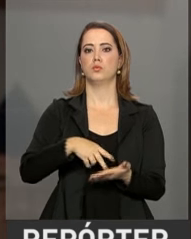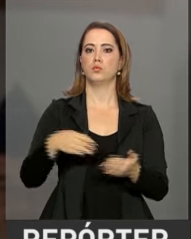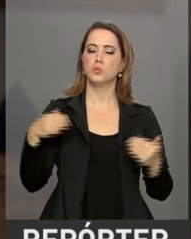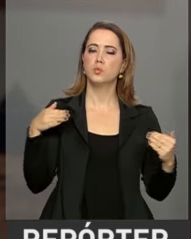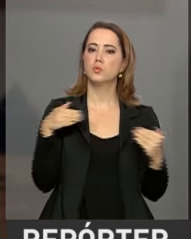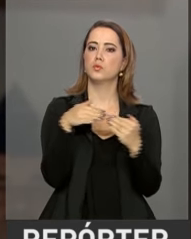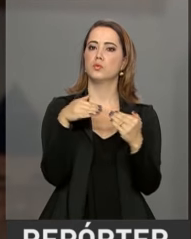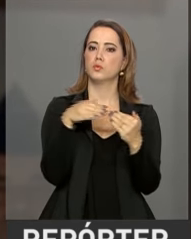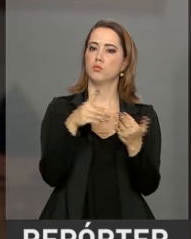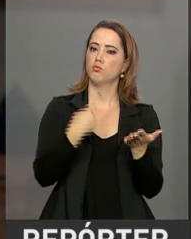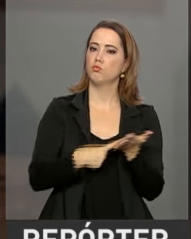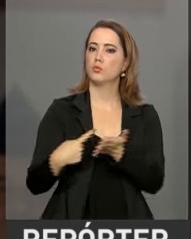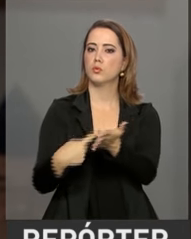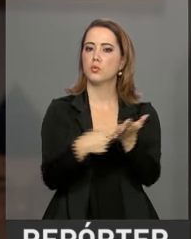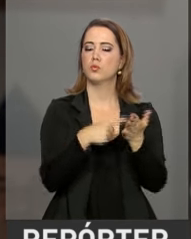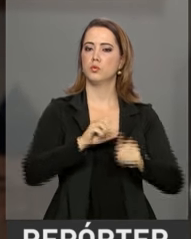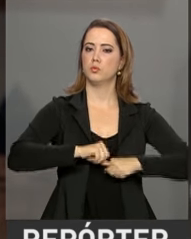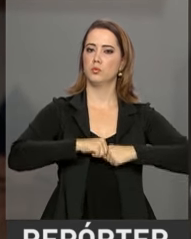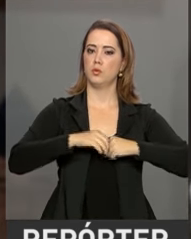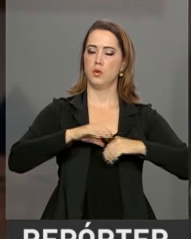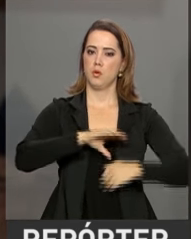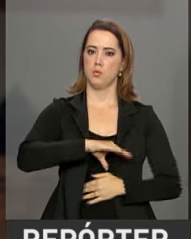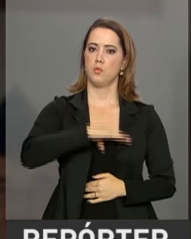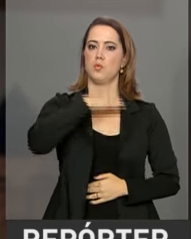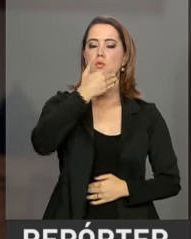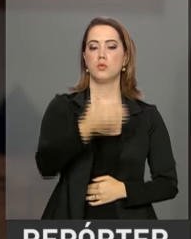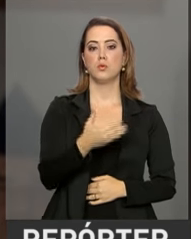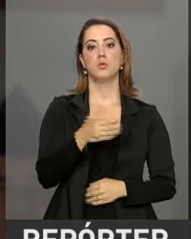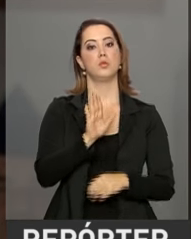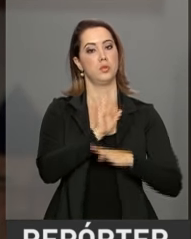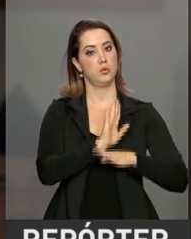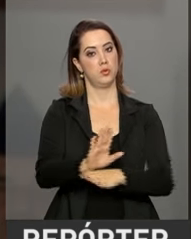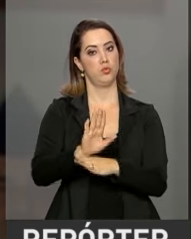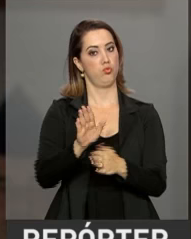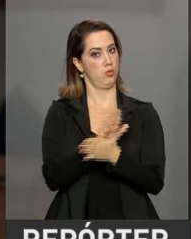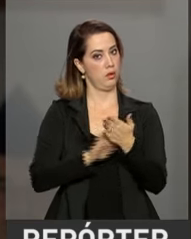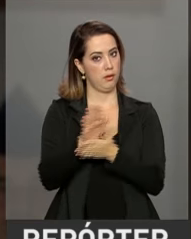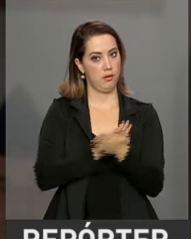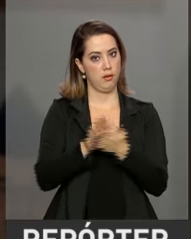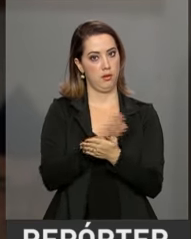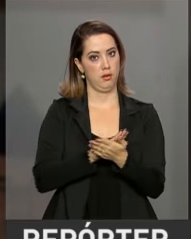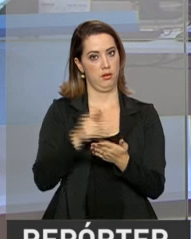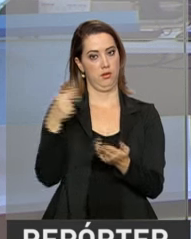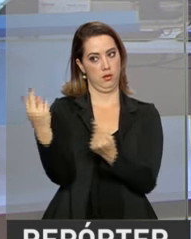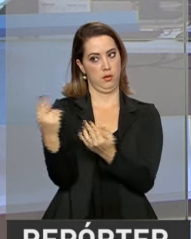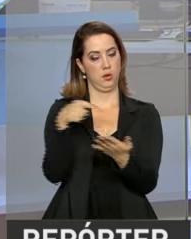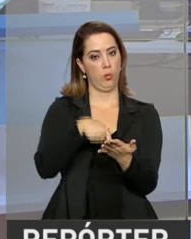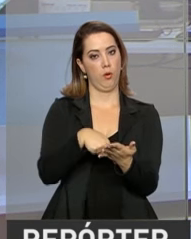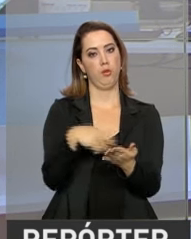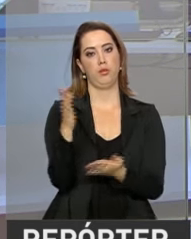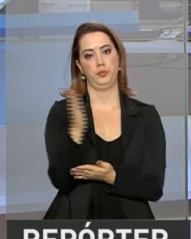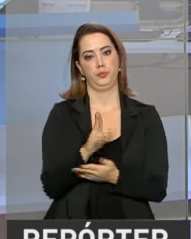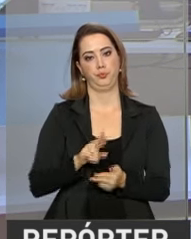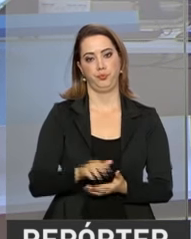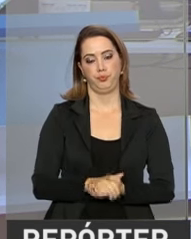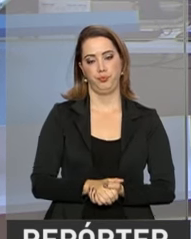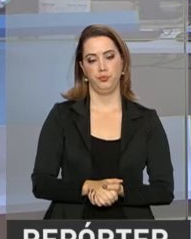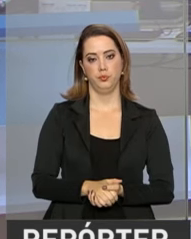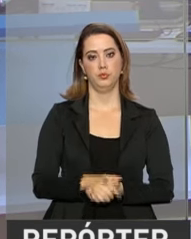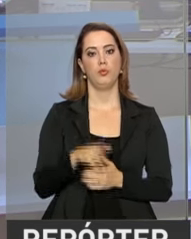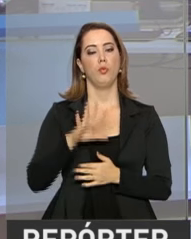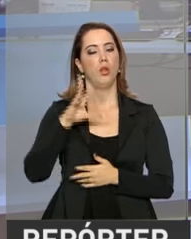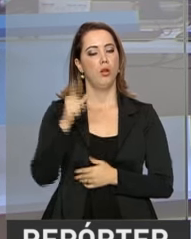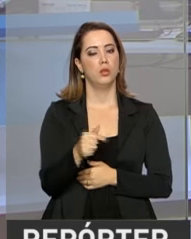coragem para assegurar que nada disso aqui se repetirá. Ao todo, cerca